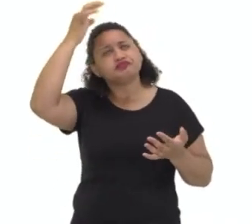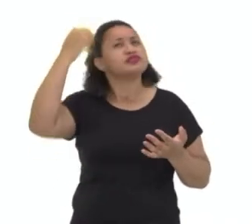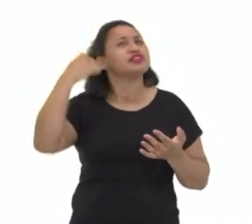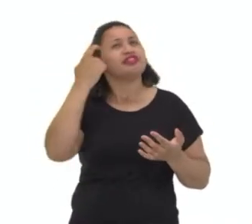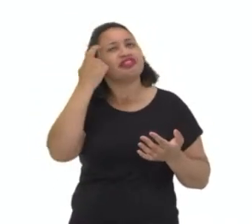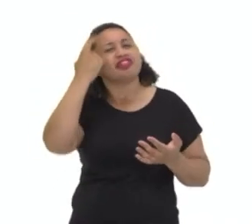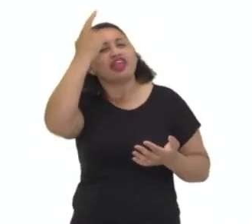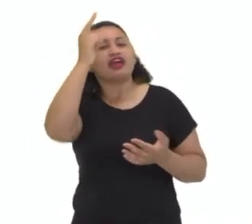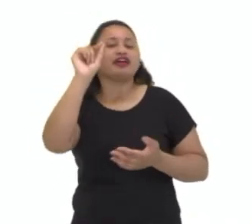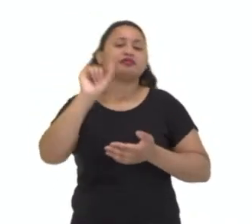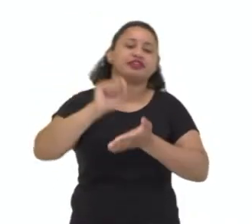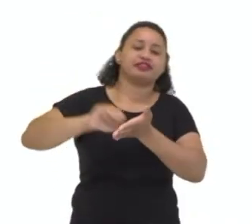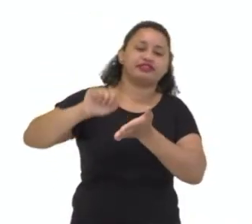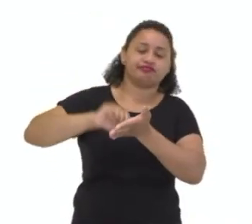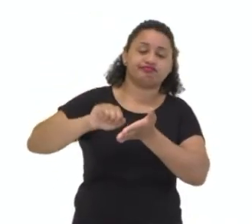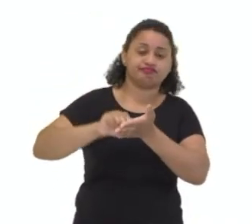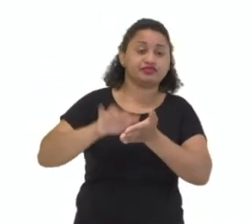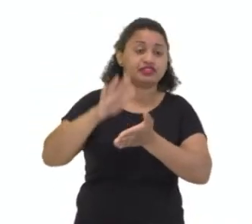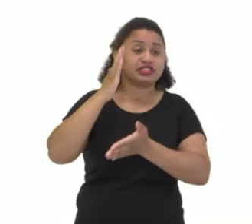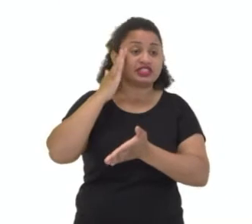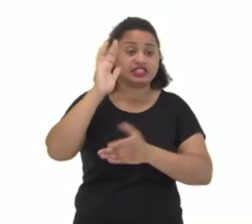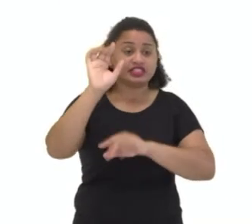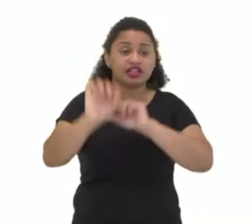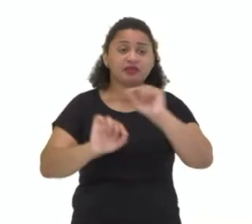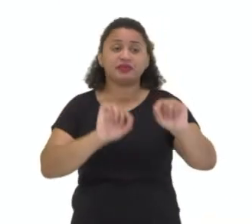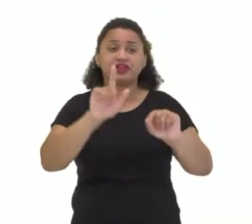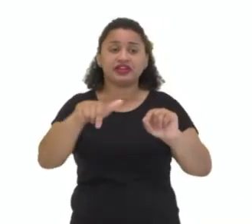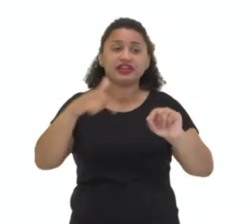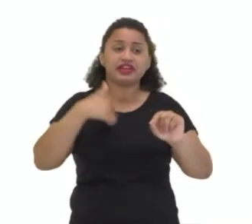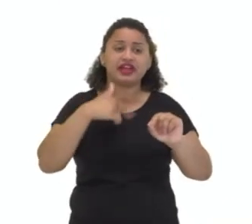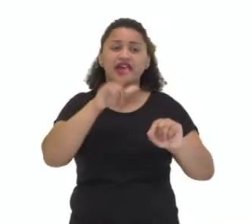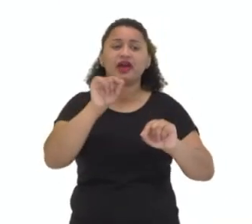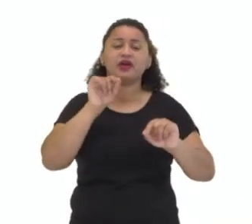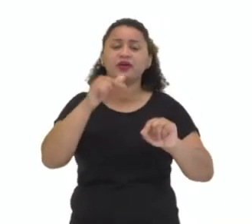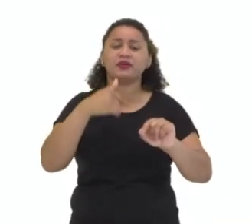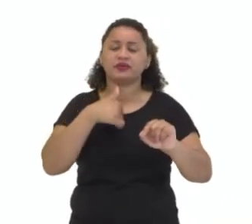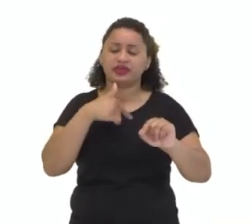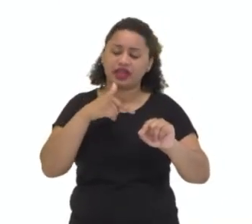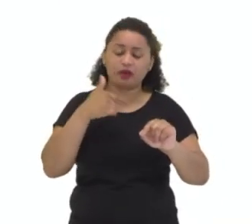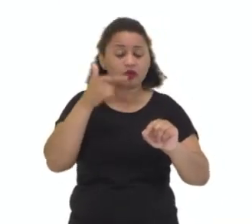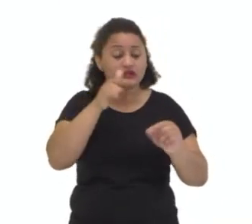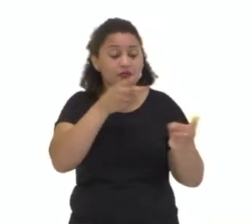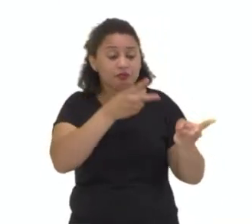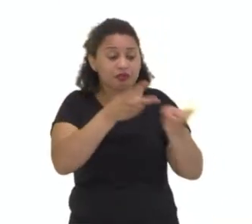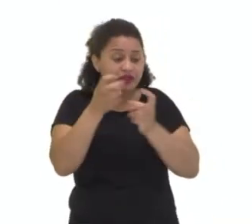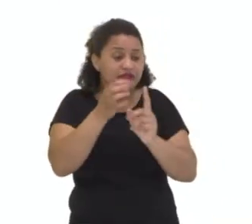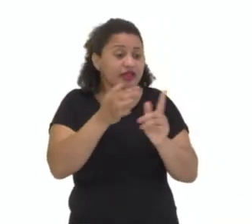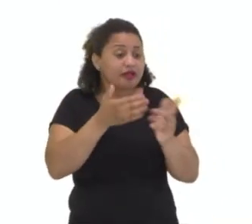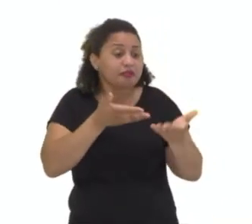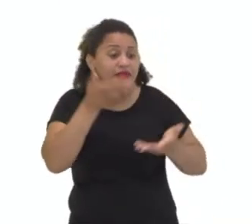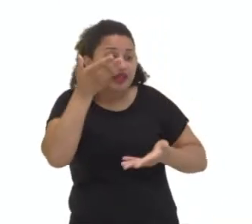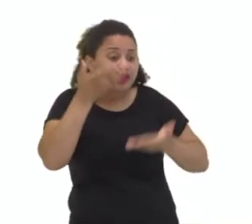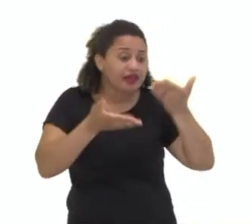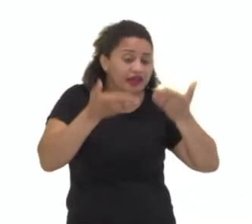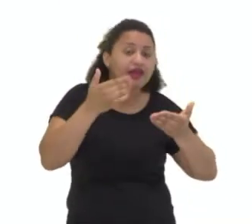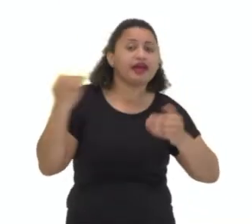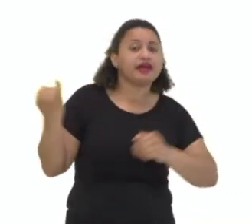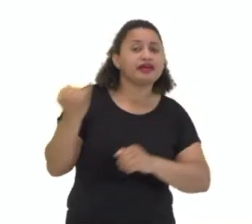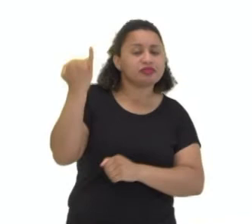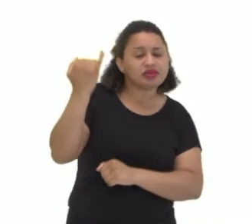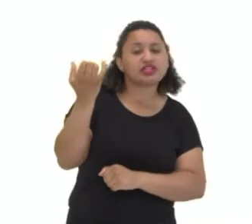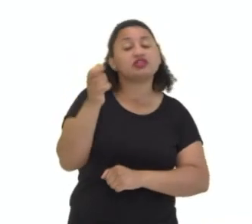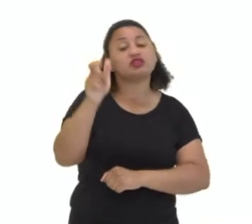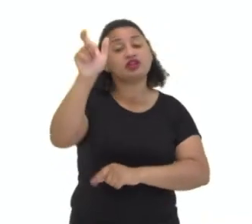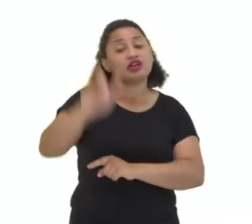escrevem. Sabe qual é o único, o autêntico termômetro da importância ou da popularidade de um escritor?